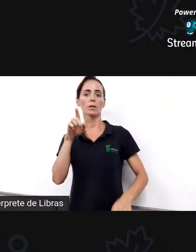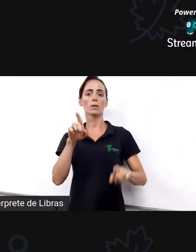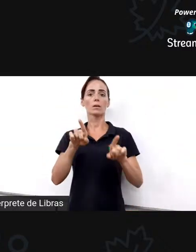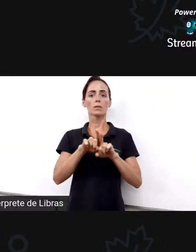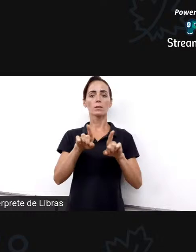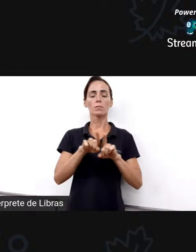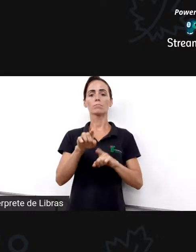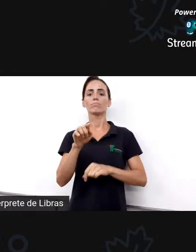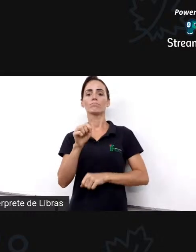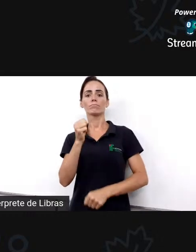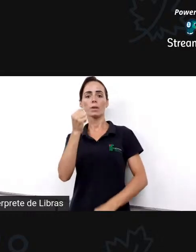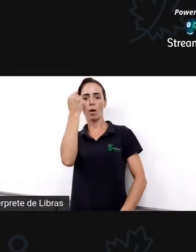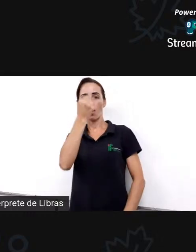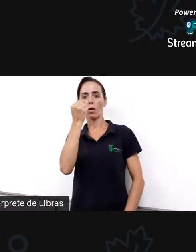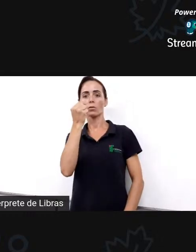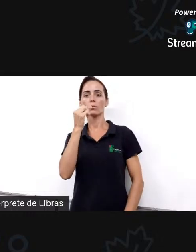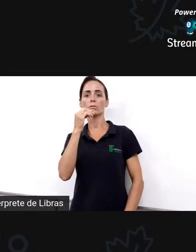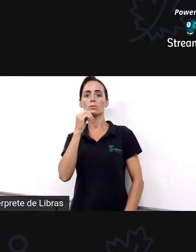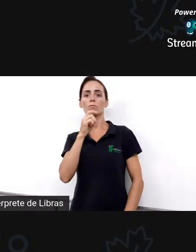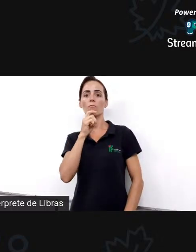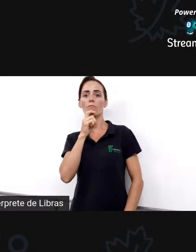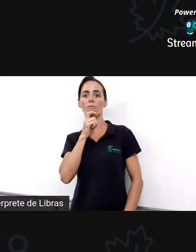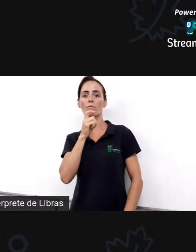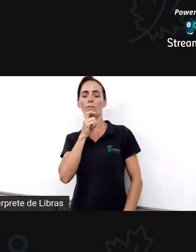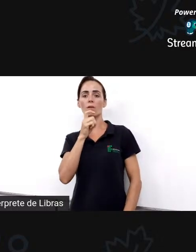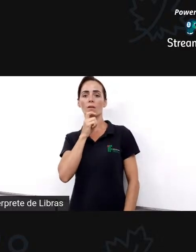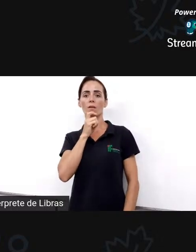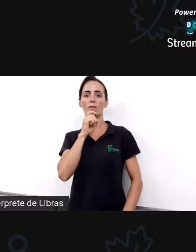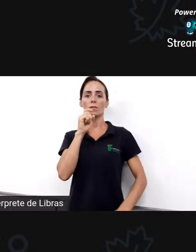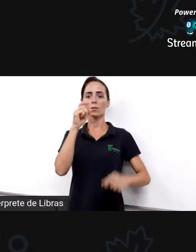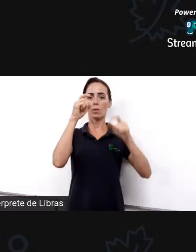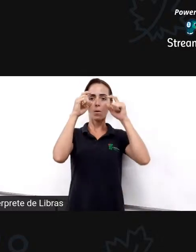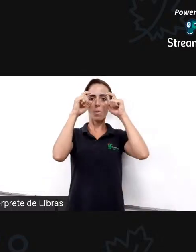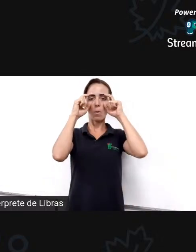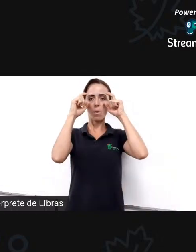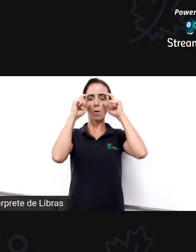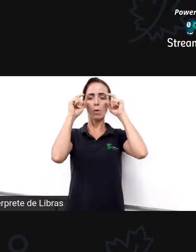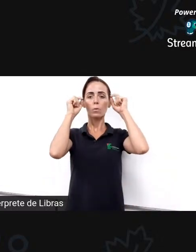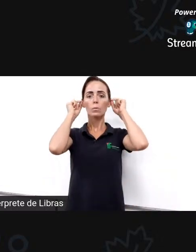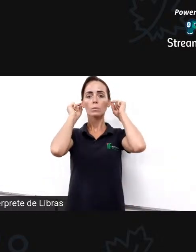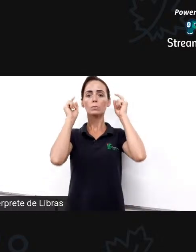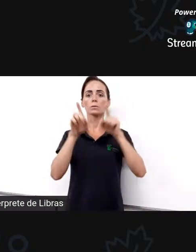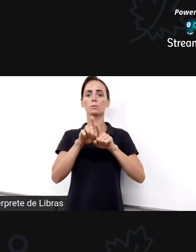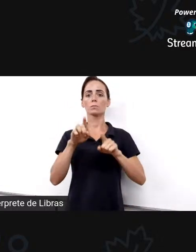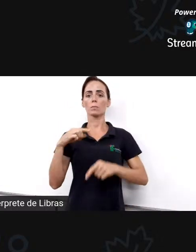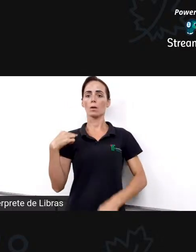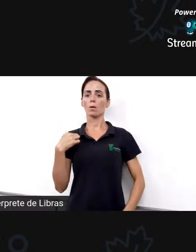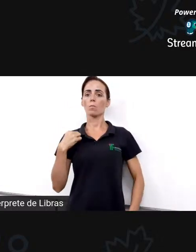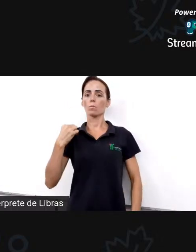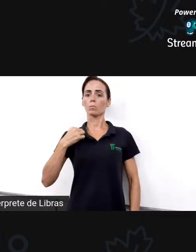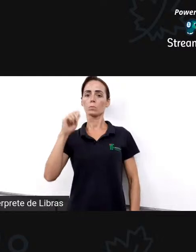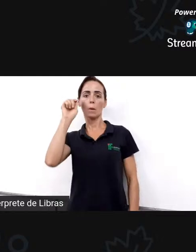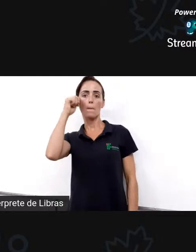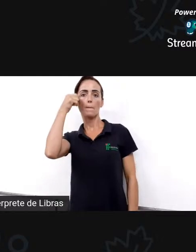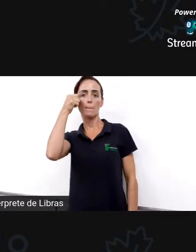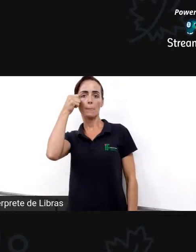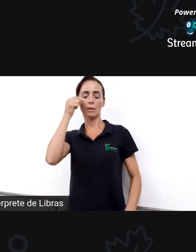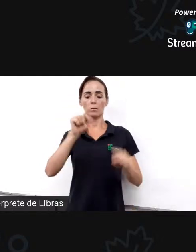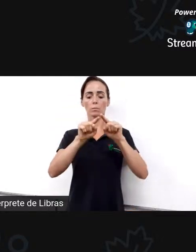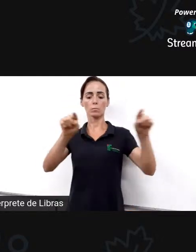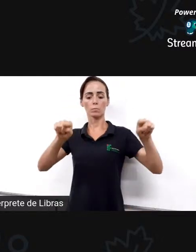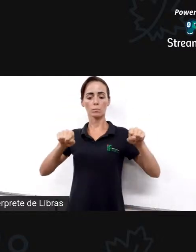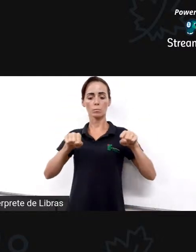usando óculos, estou vestindo uma blusa preta com estampa e estou falando do meu ambiente de estudos em minha